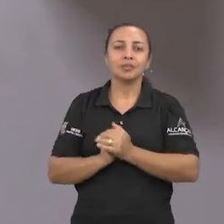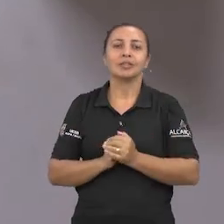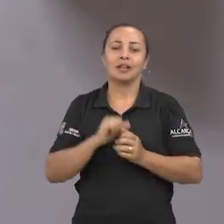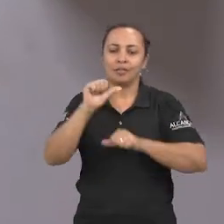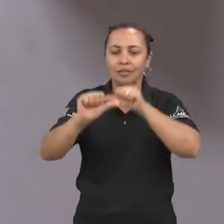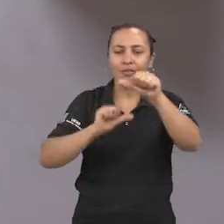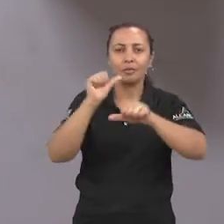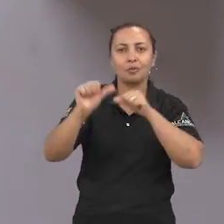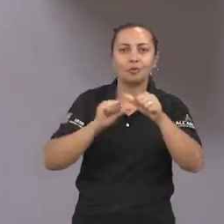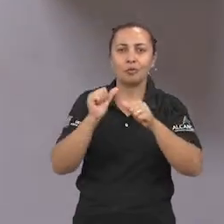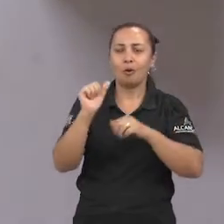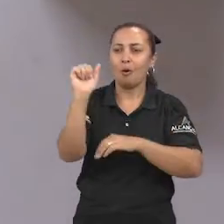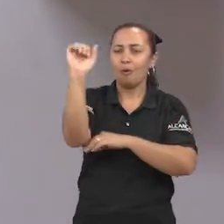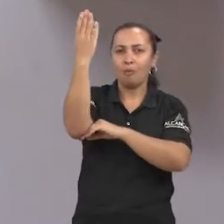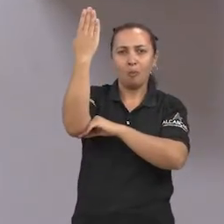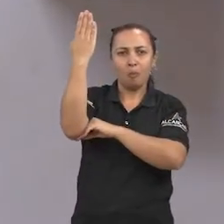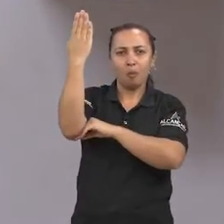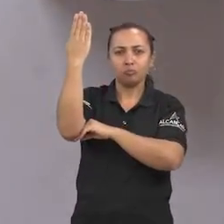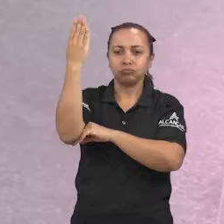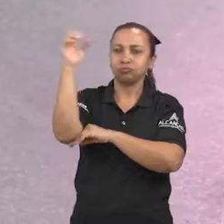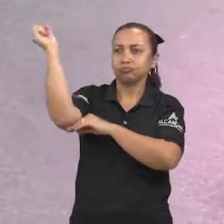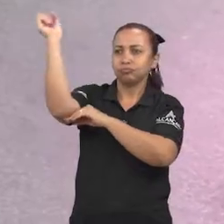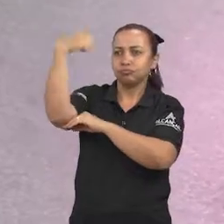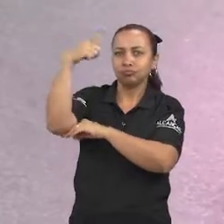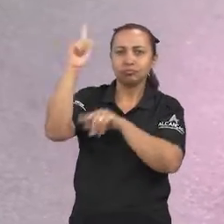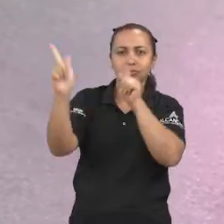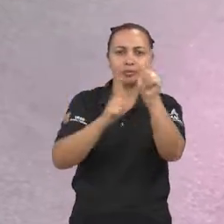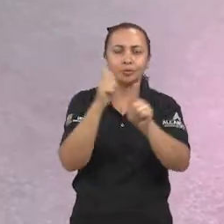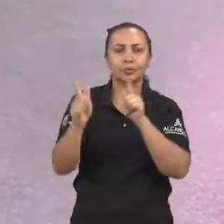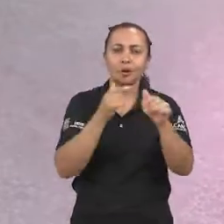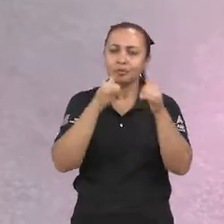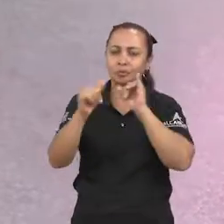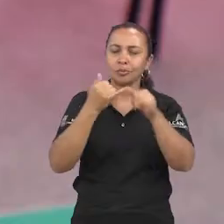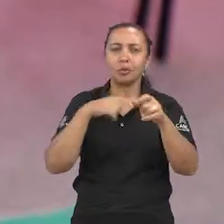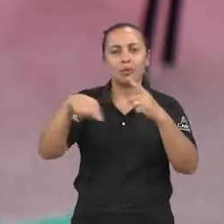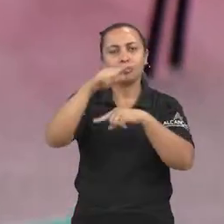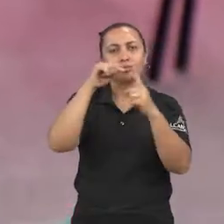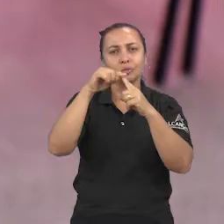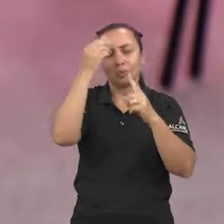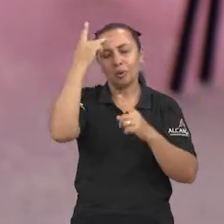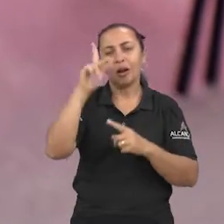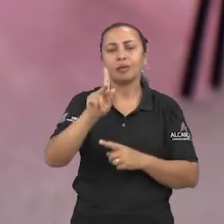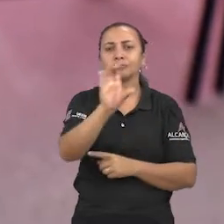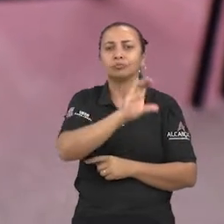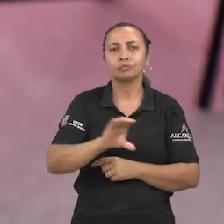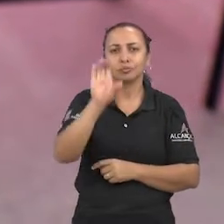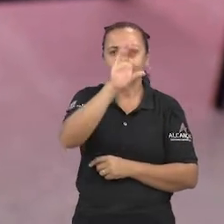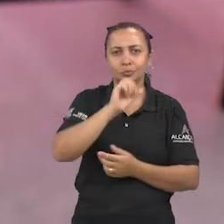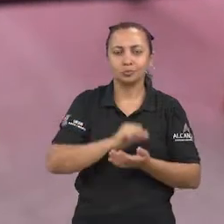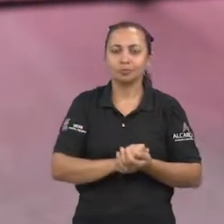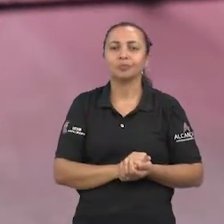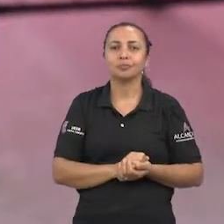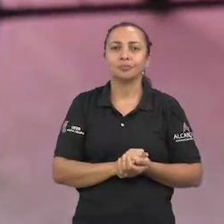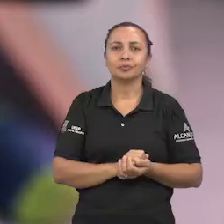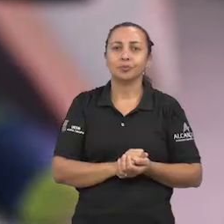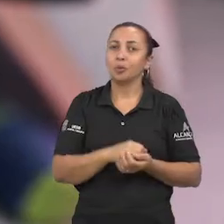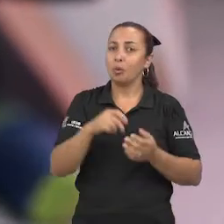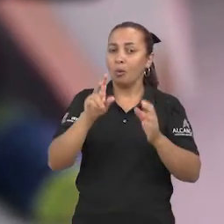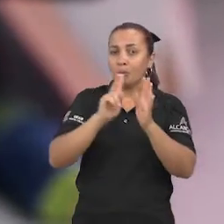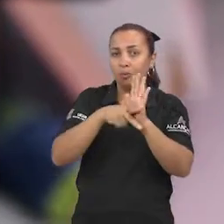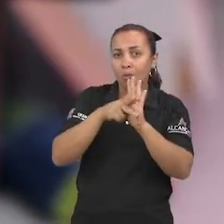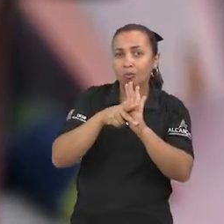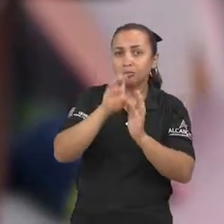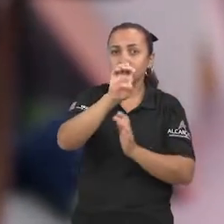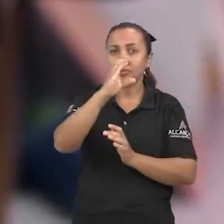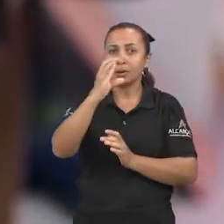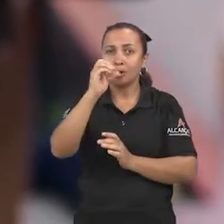Bahia, desenvolveram um poste gerador de energia autônomo, com o objetivo de levar iluminação para essas regiões. O projeto Ecoluz foi